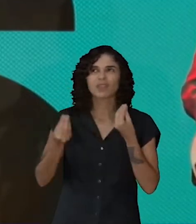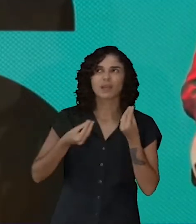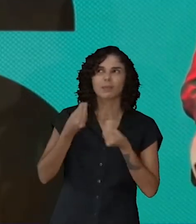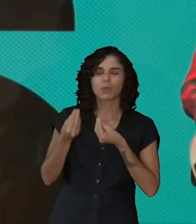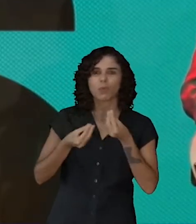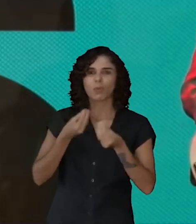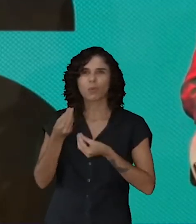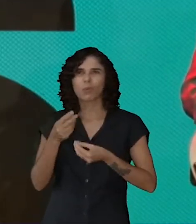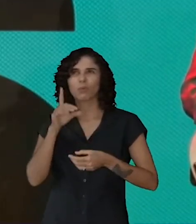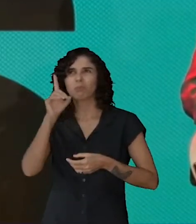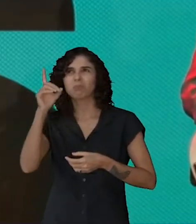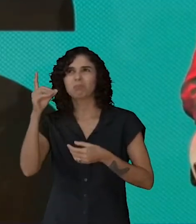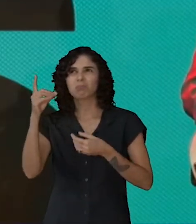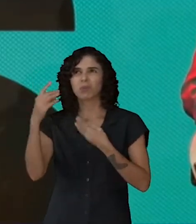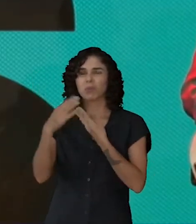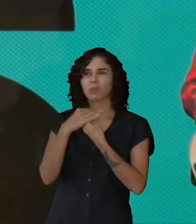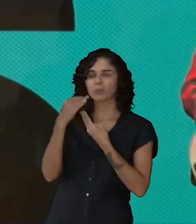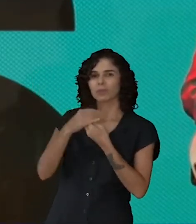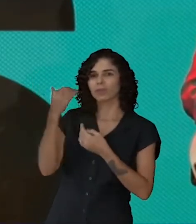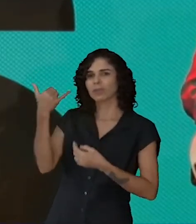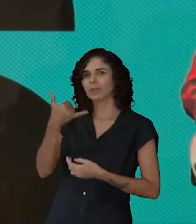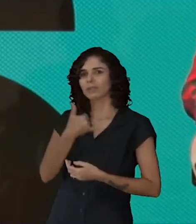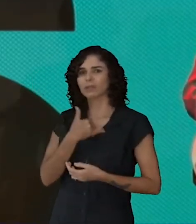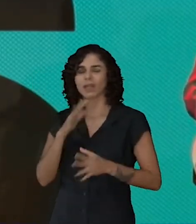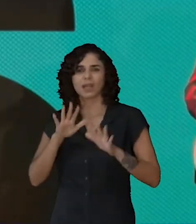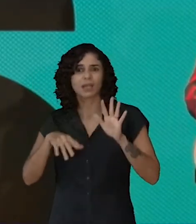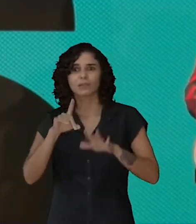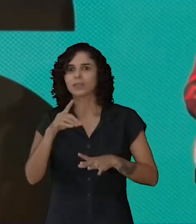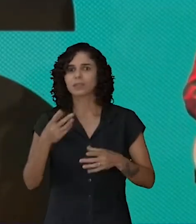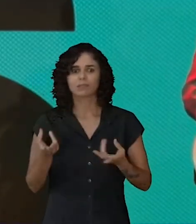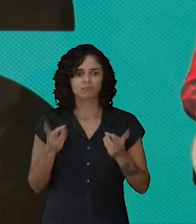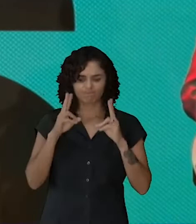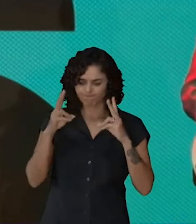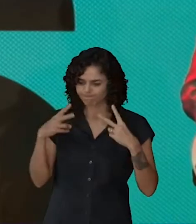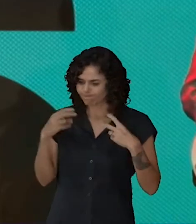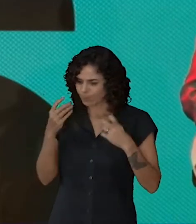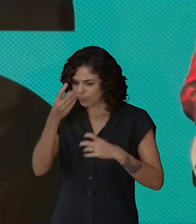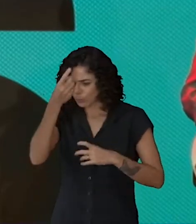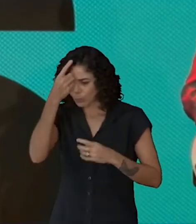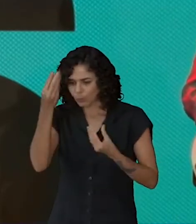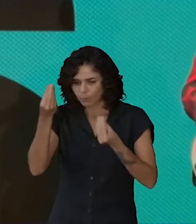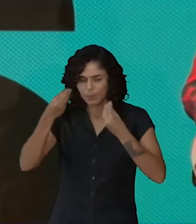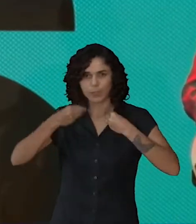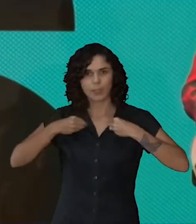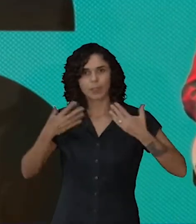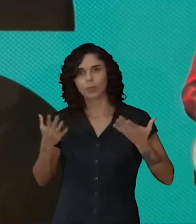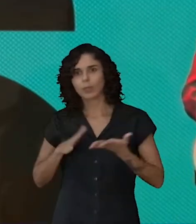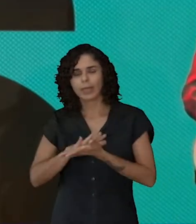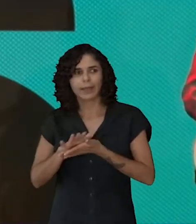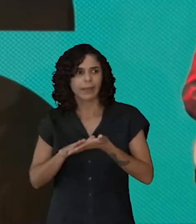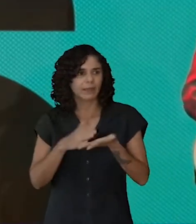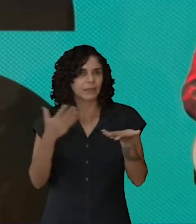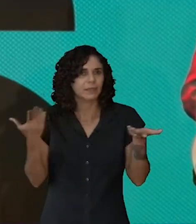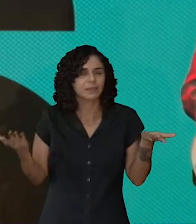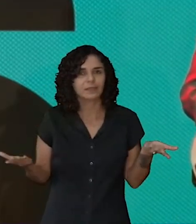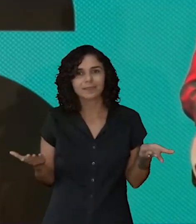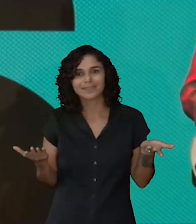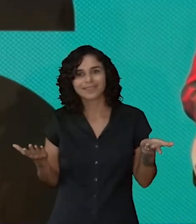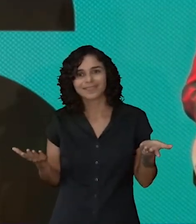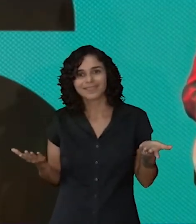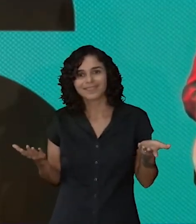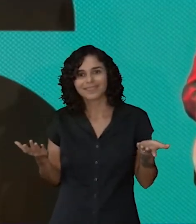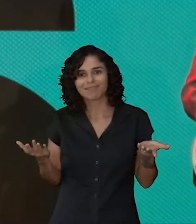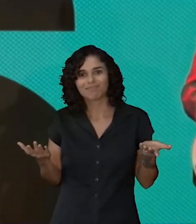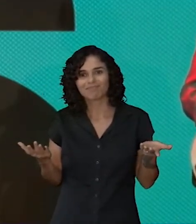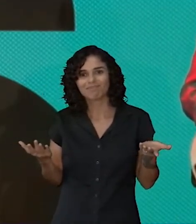você não percebe um dom que Ele tenha dado, não há evidências que você tenha discernido.